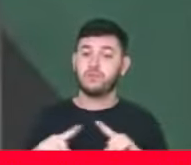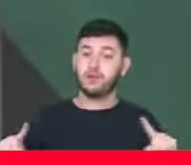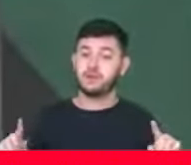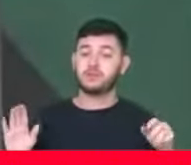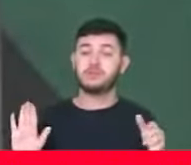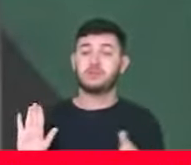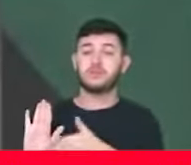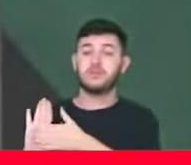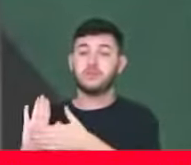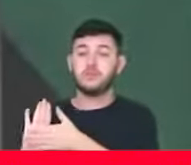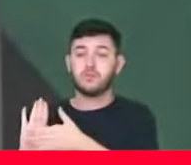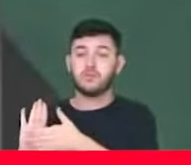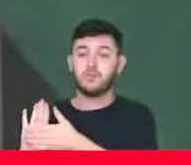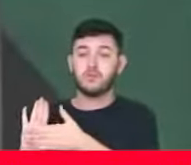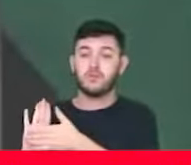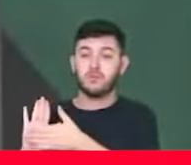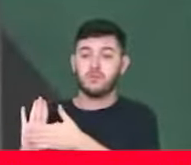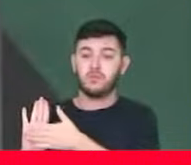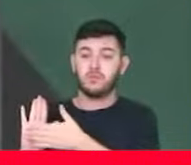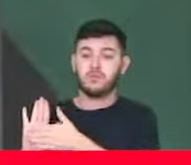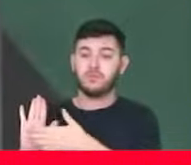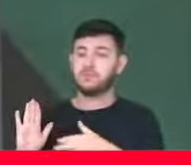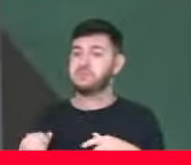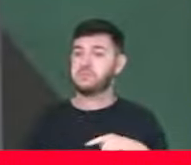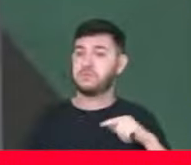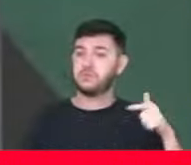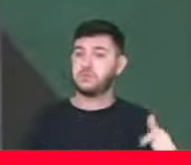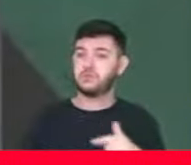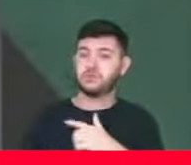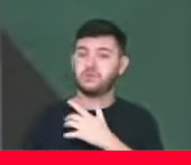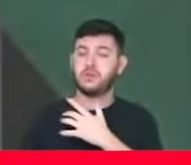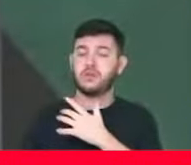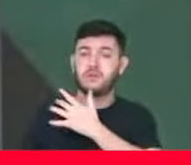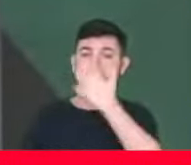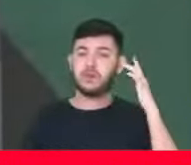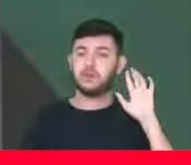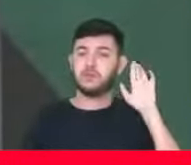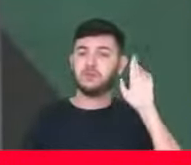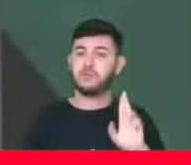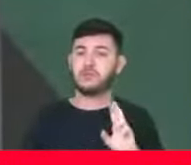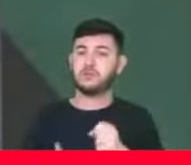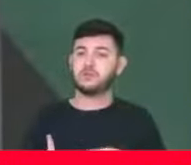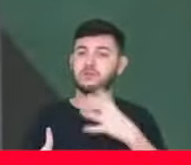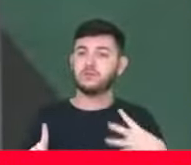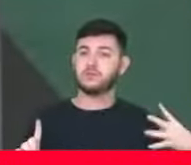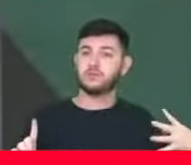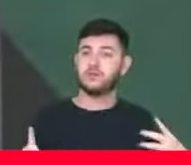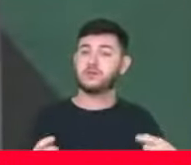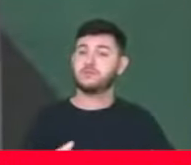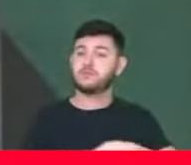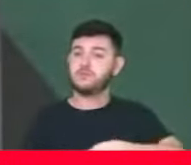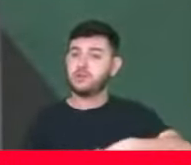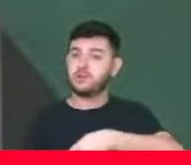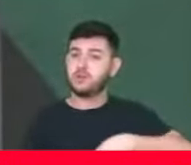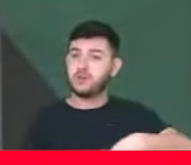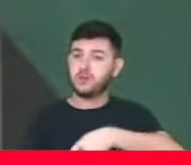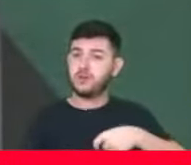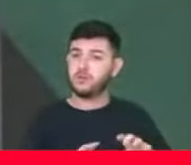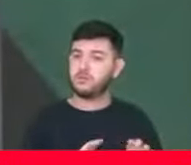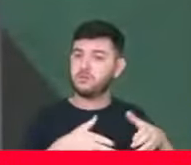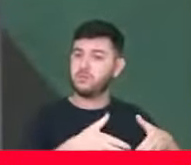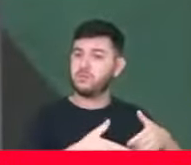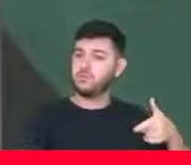não contou com sequer um membro do LGBT fazendo lobby dentro daquela comissão, porque